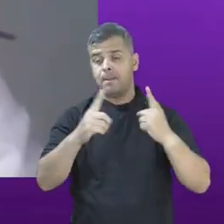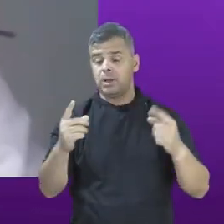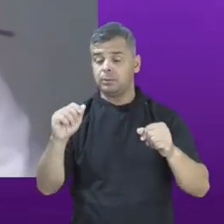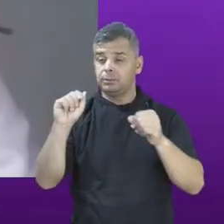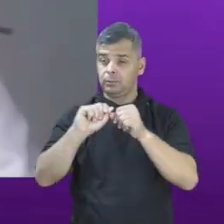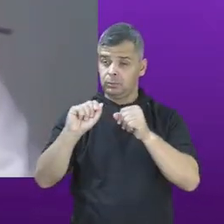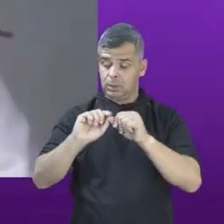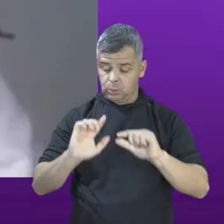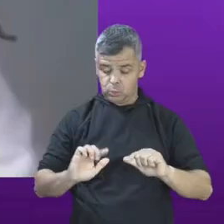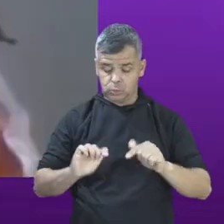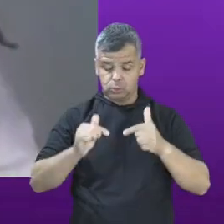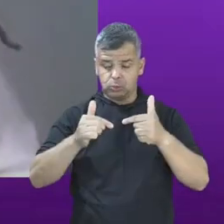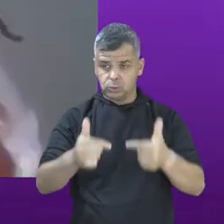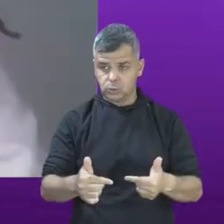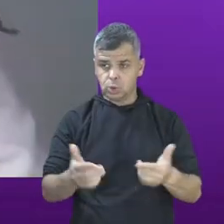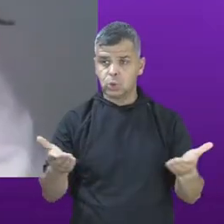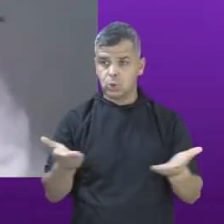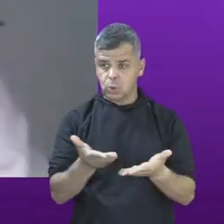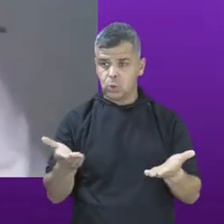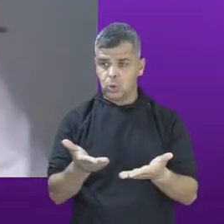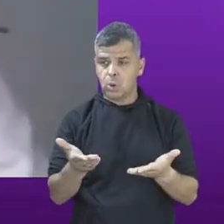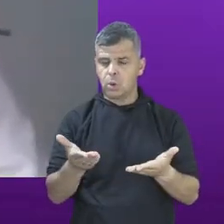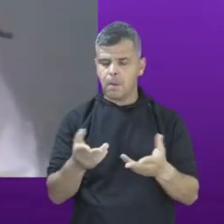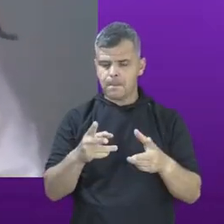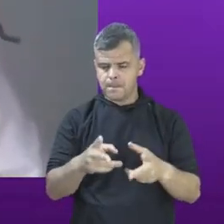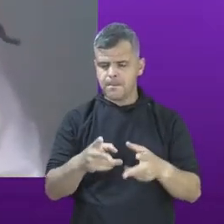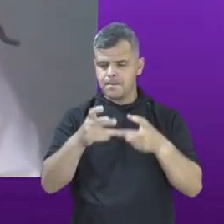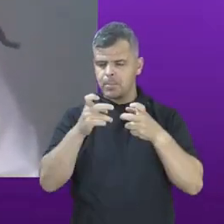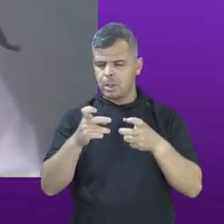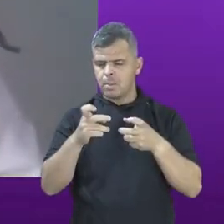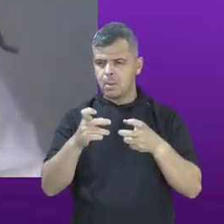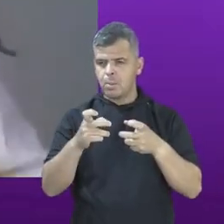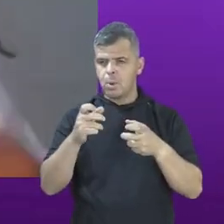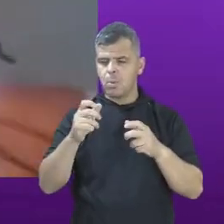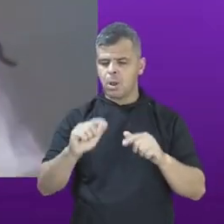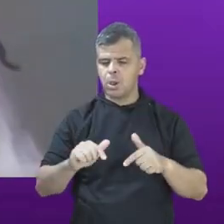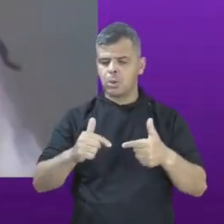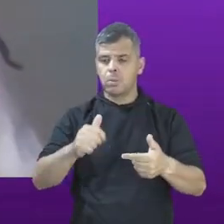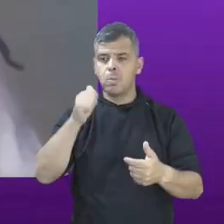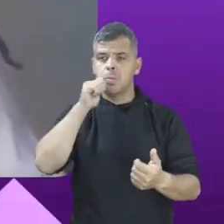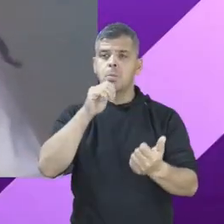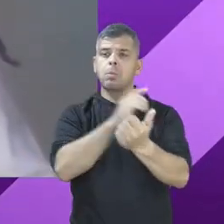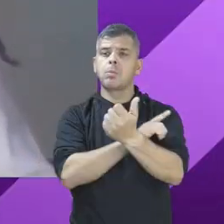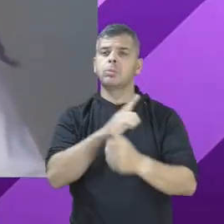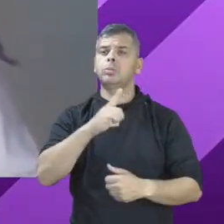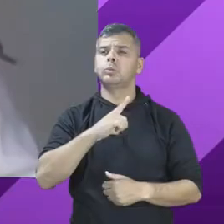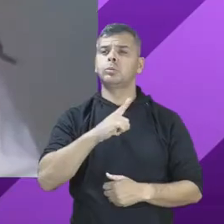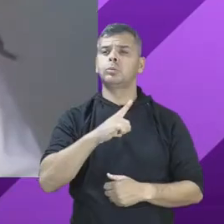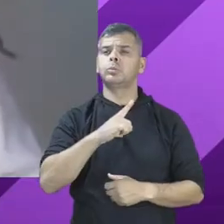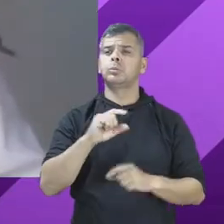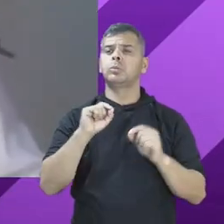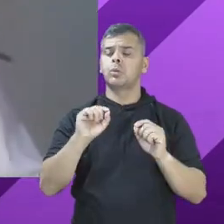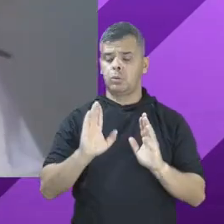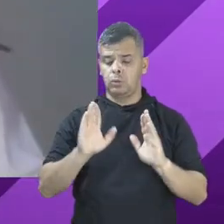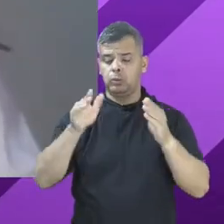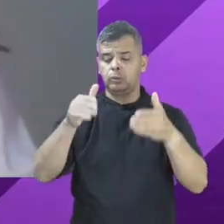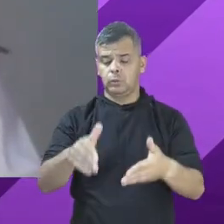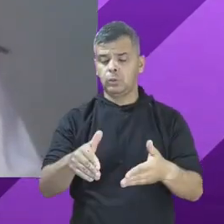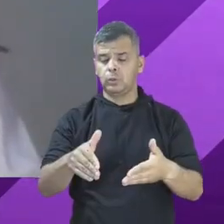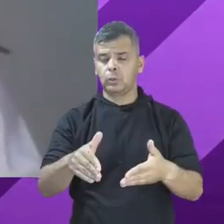faziam uma luta que hoje a gente identifica como uma luta feminista e que tinha como